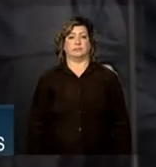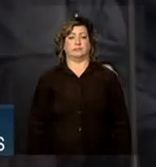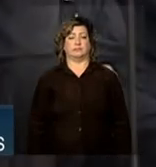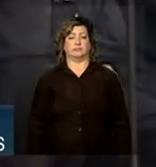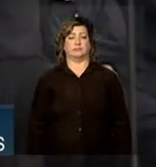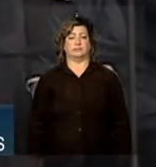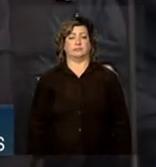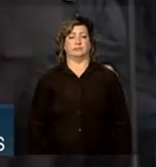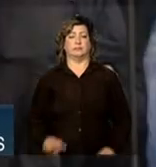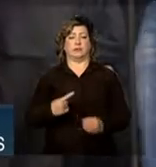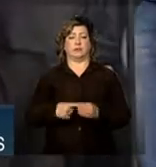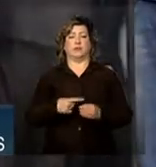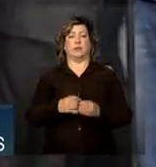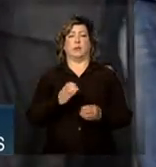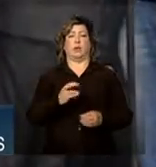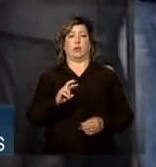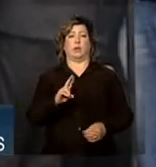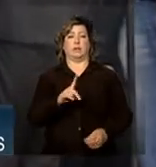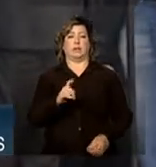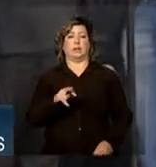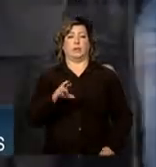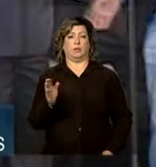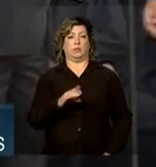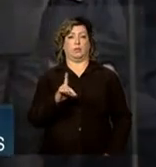Cruzeiro do Sul, César Leandro Marmite.